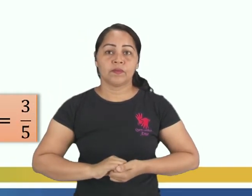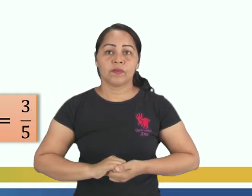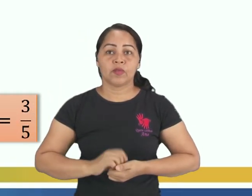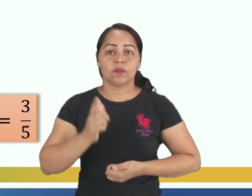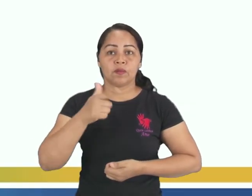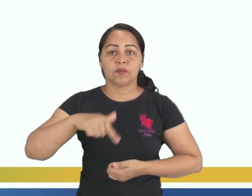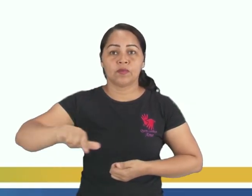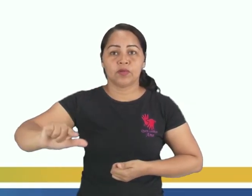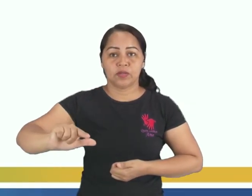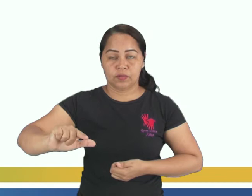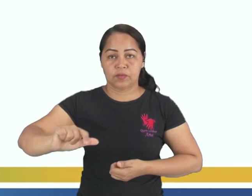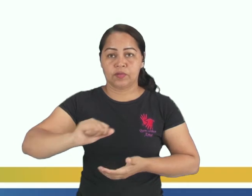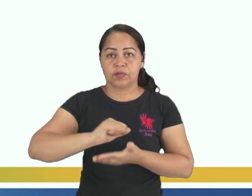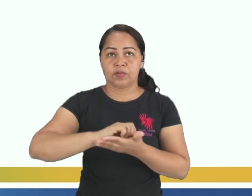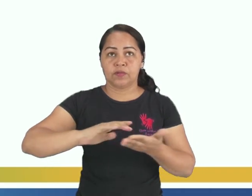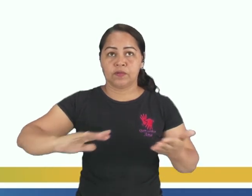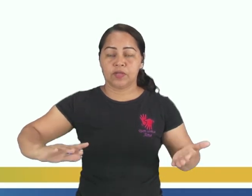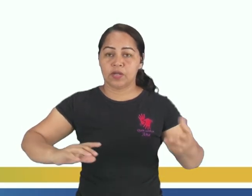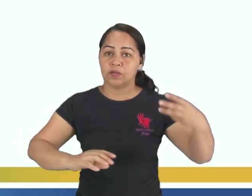próximo exercício.